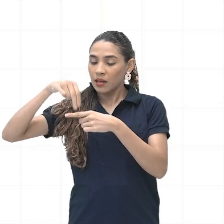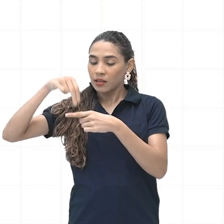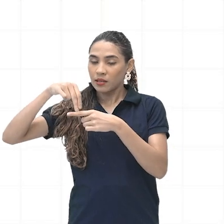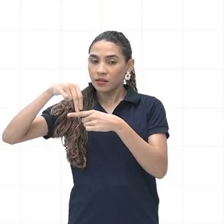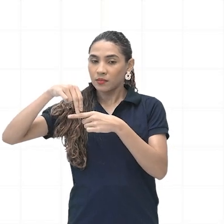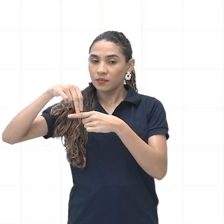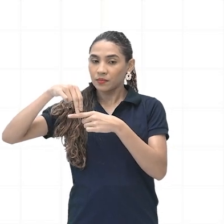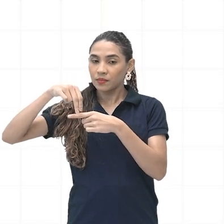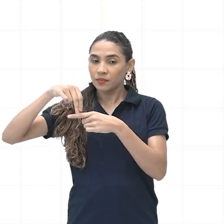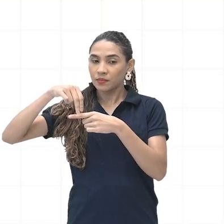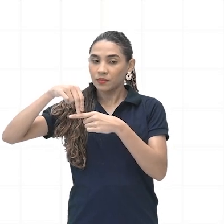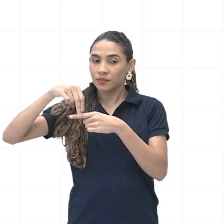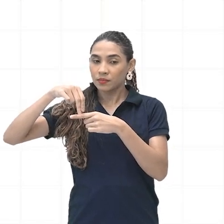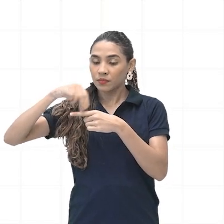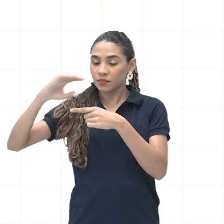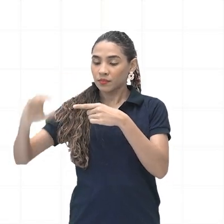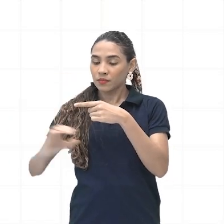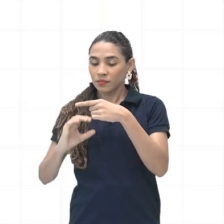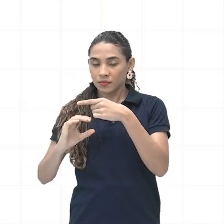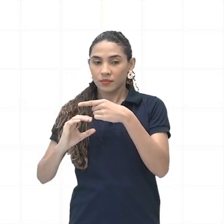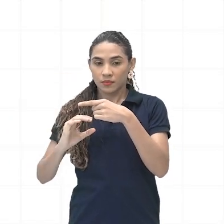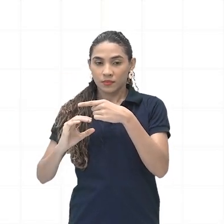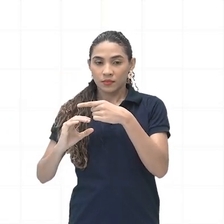o cateto do maior, que é o C.